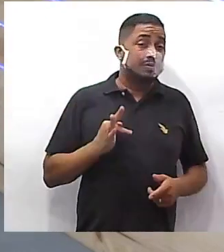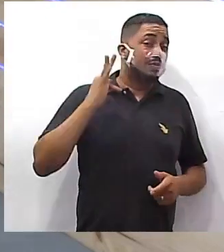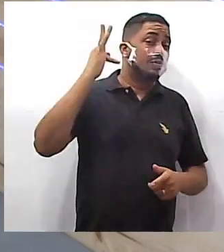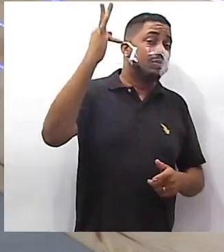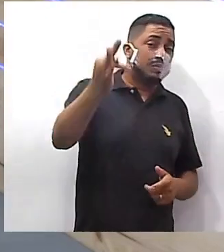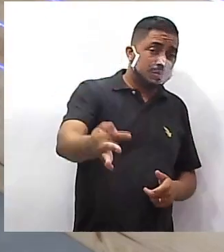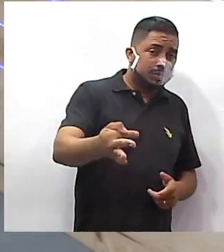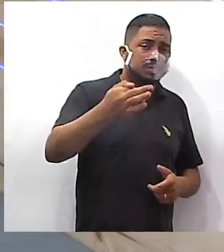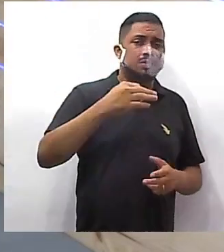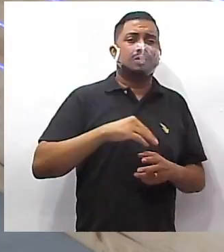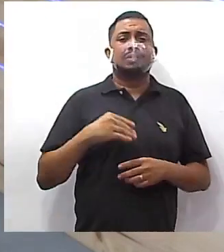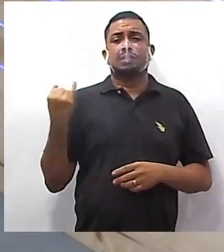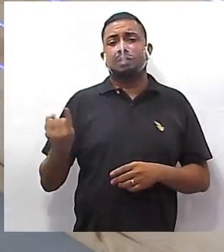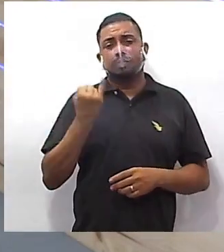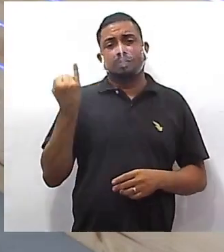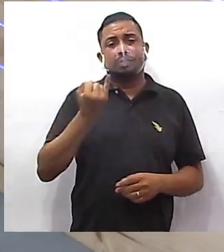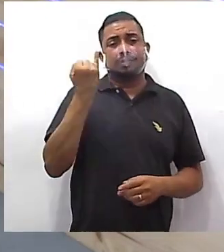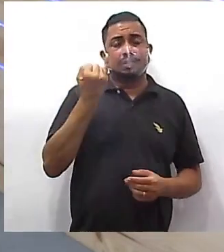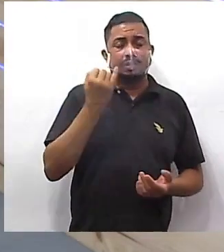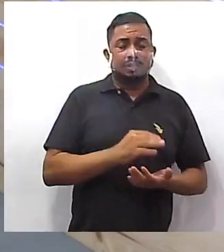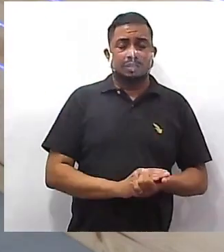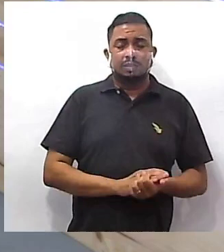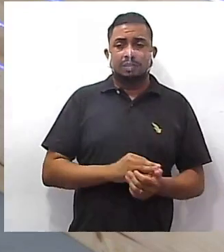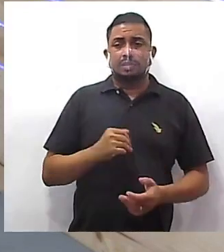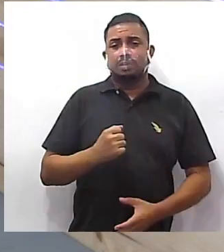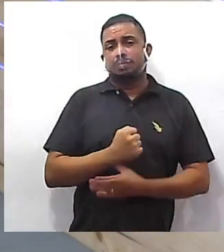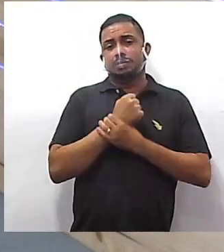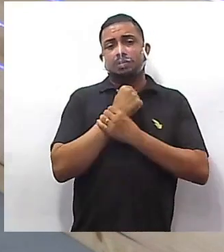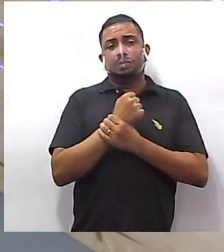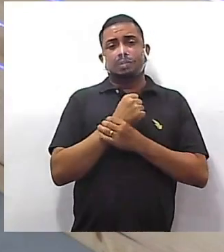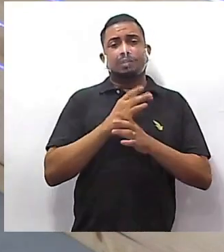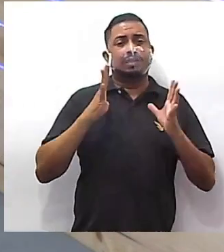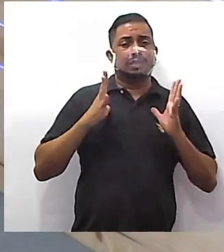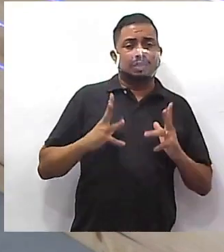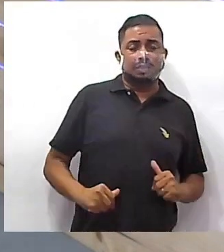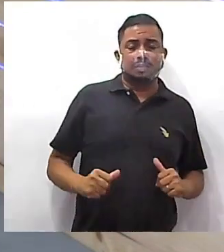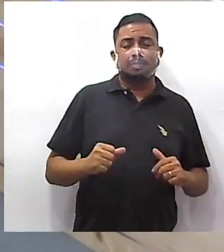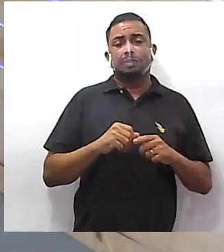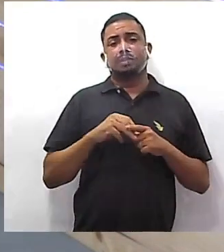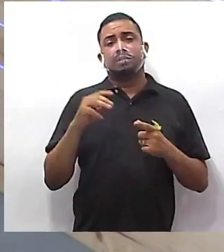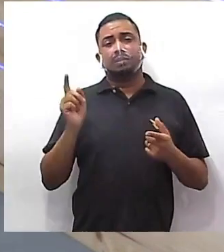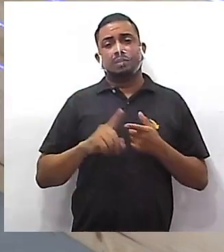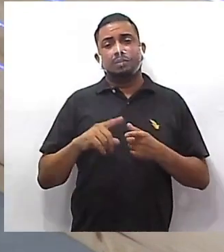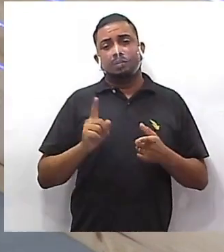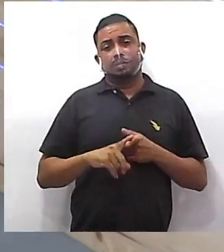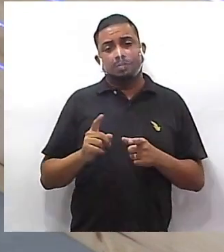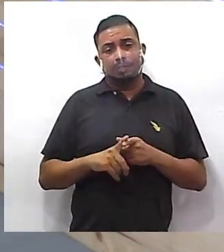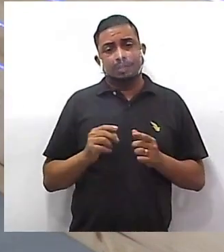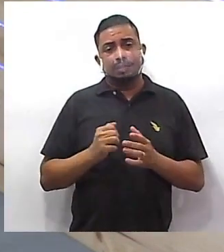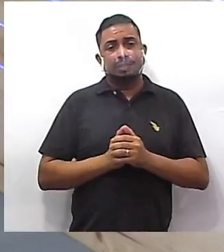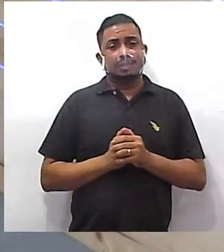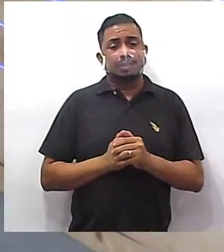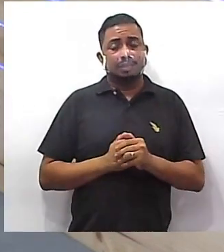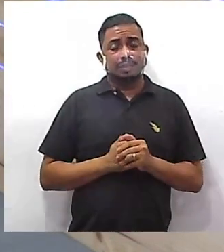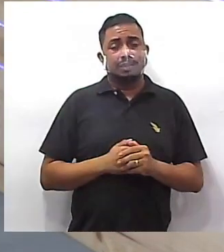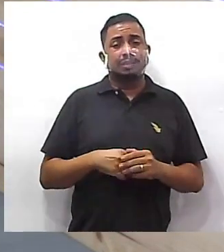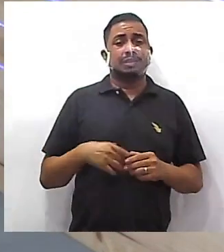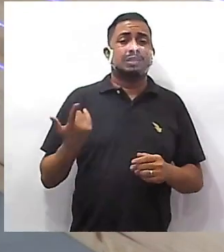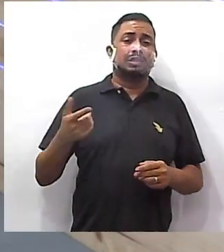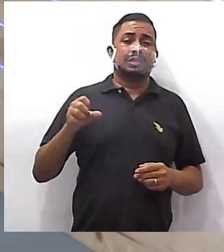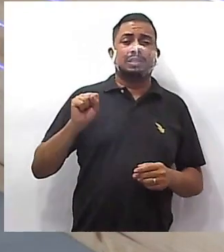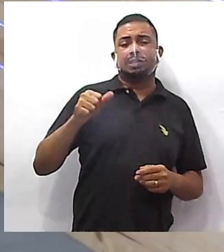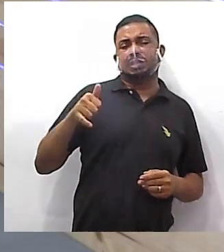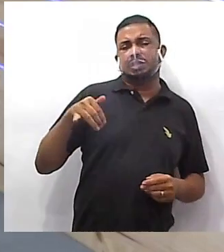da importância, né, da prevenção, da limpeza, da questão da sanidade,